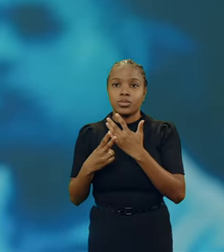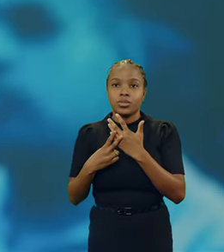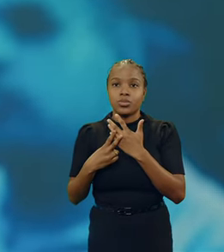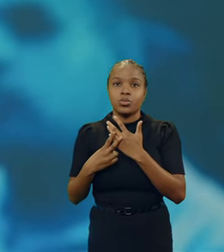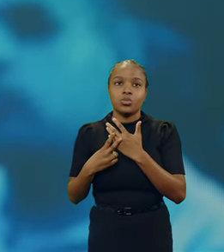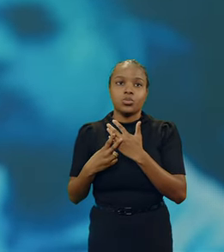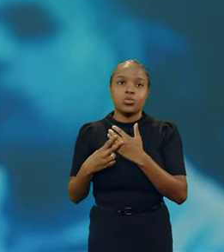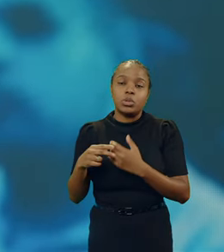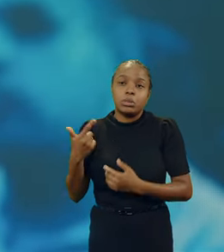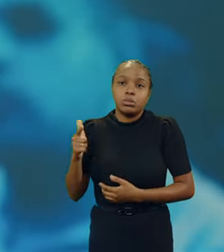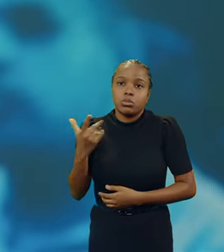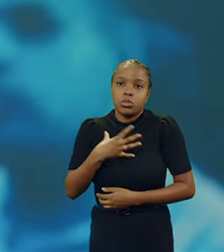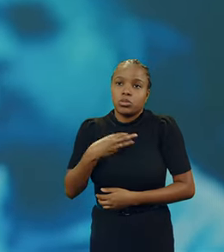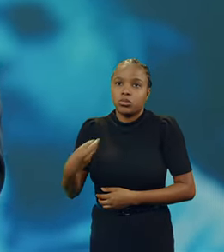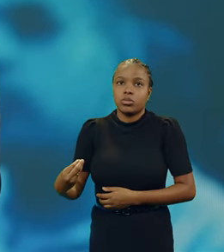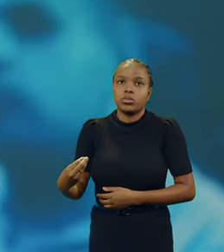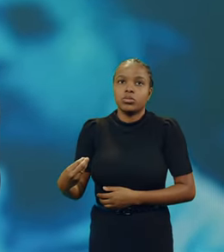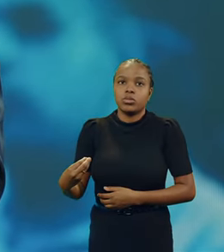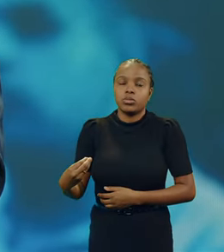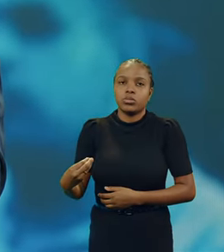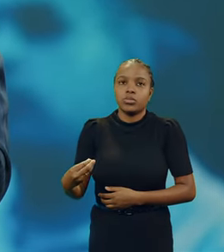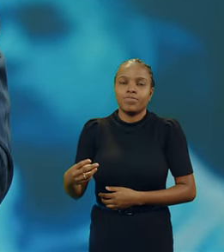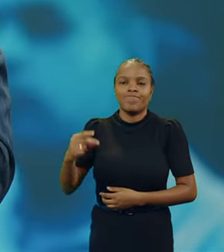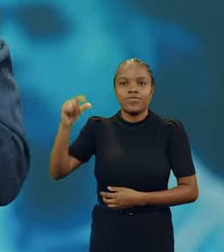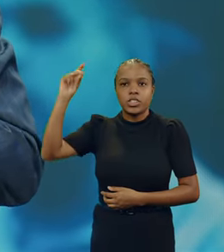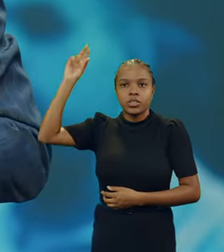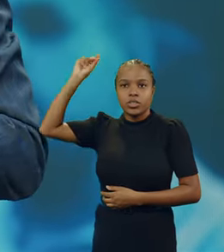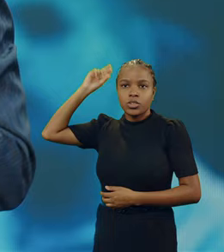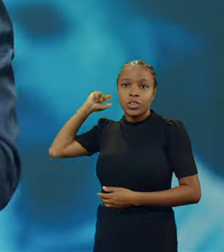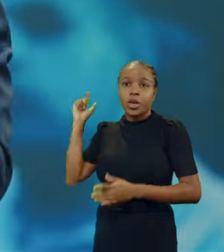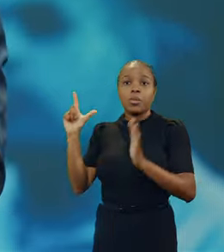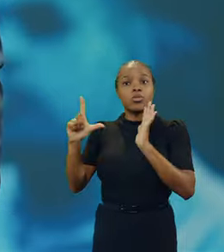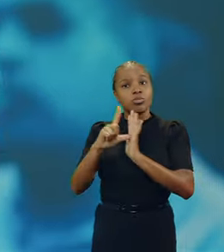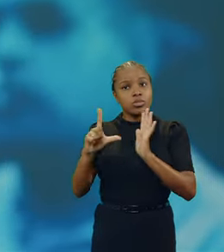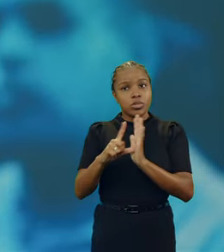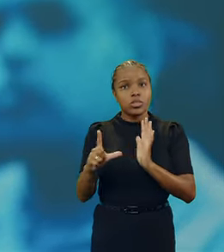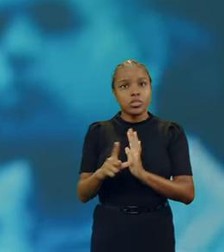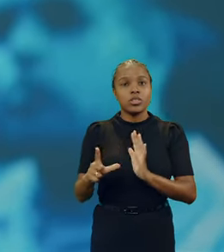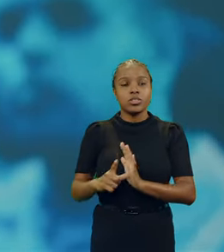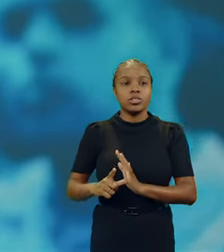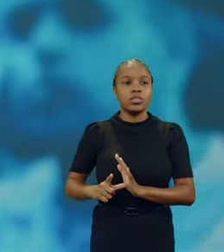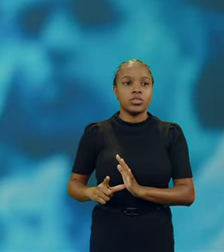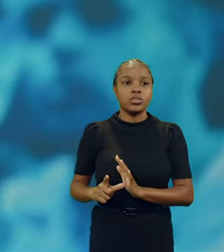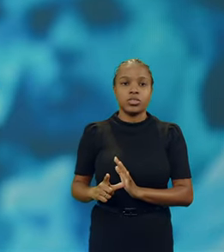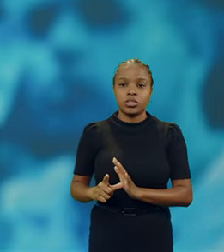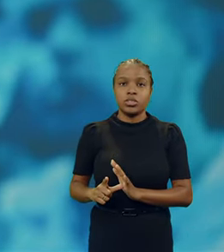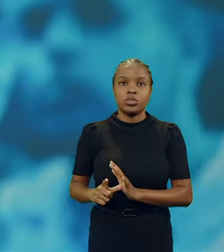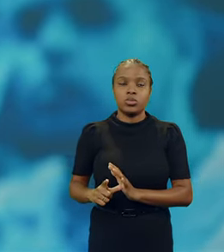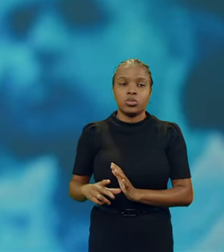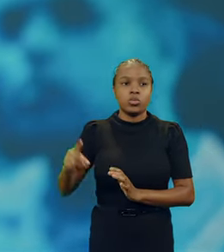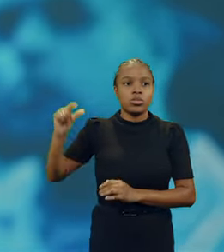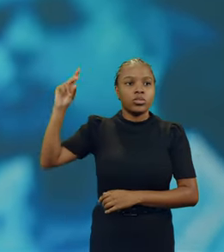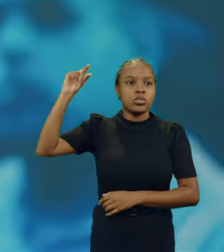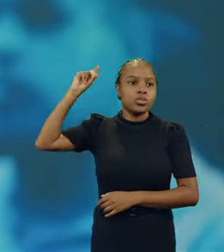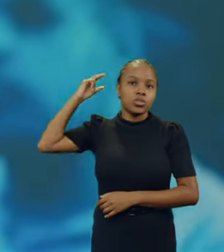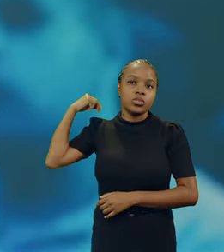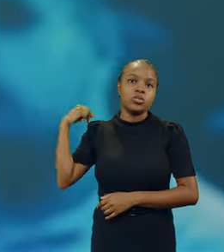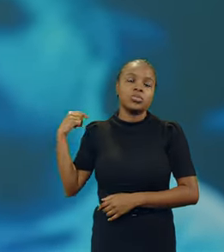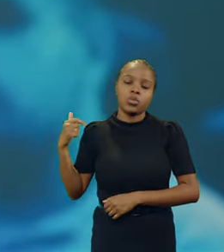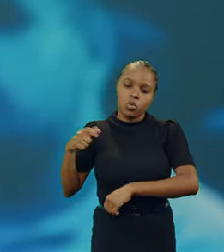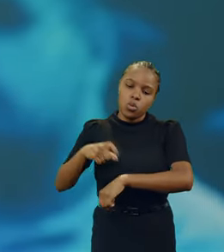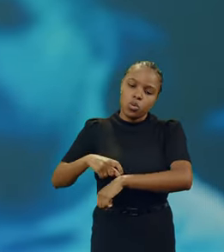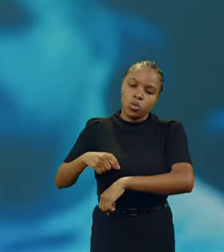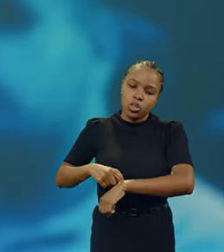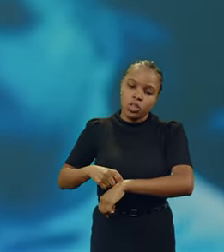Conforme o antigo costume do Levirato, que era adotado no antigo Oriente, quando um